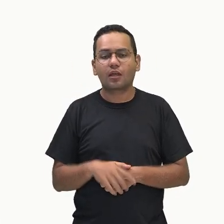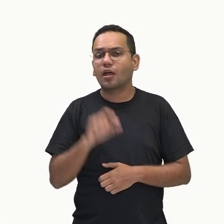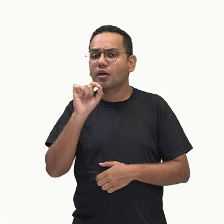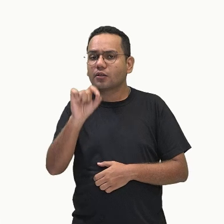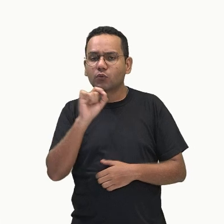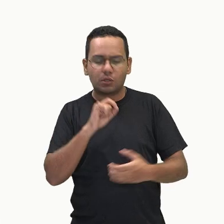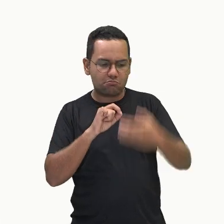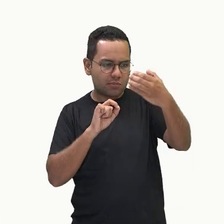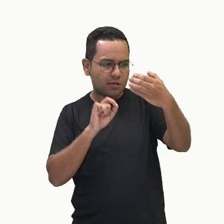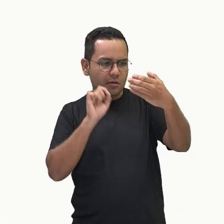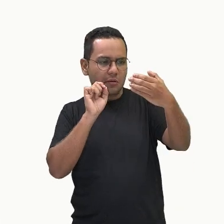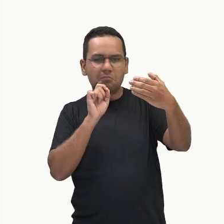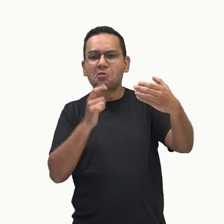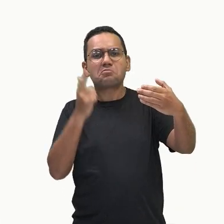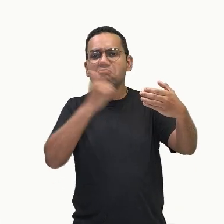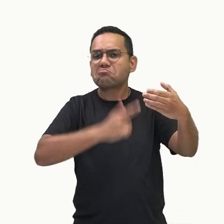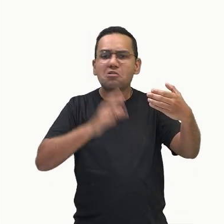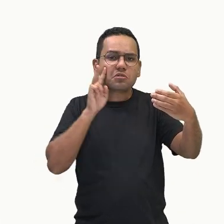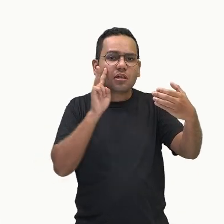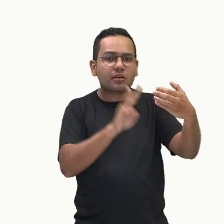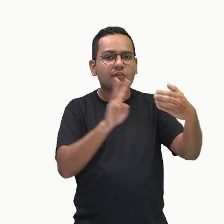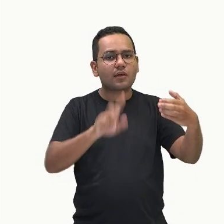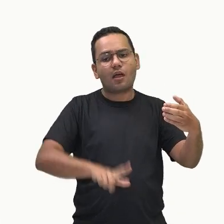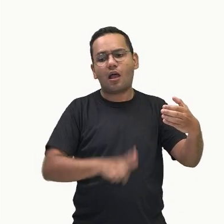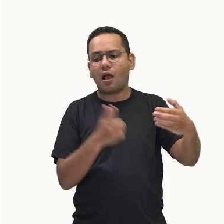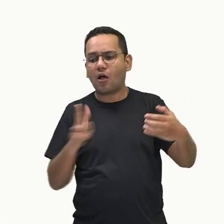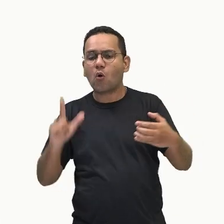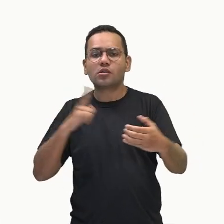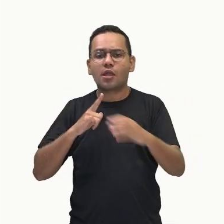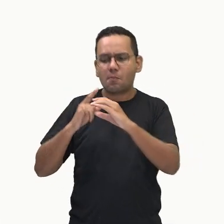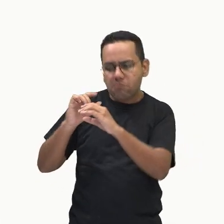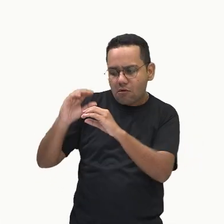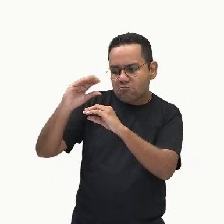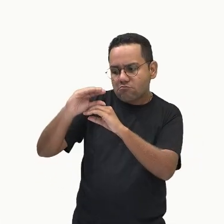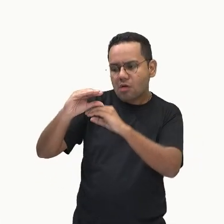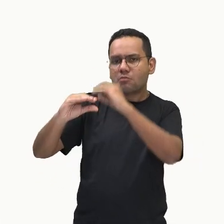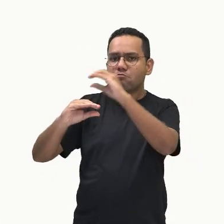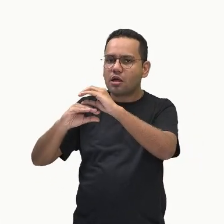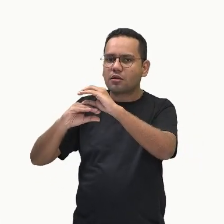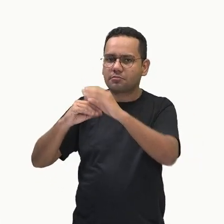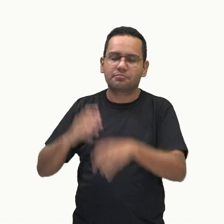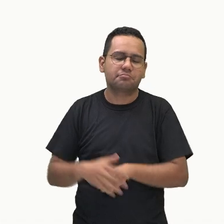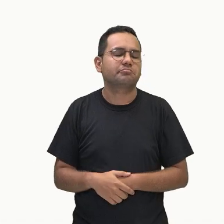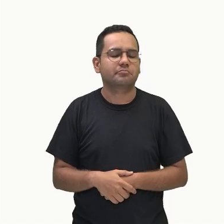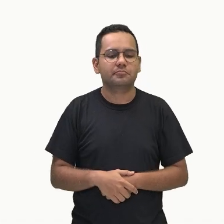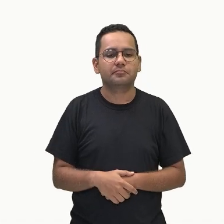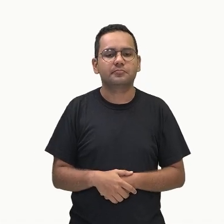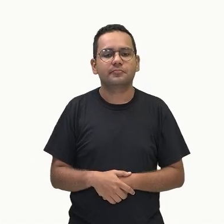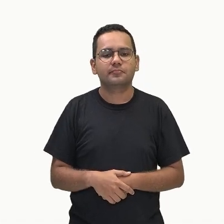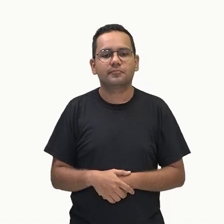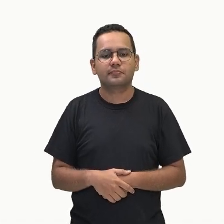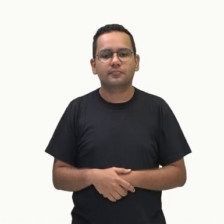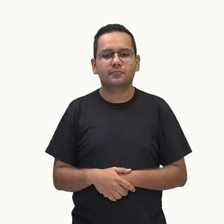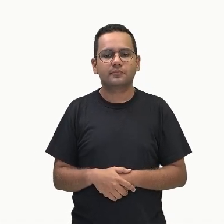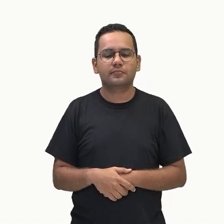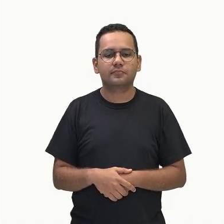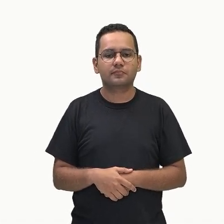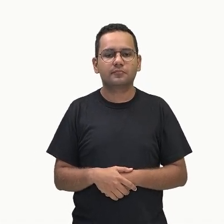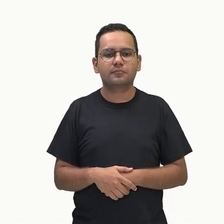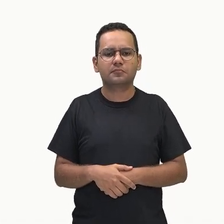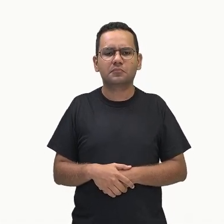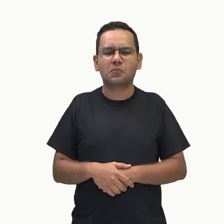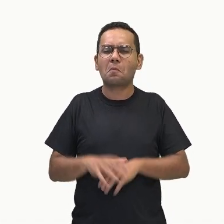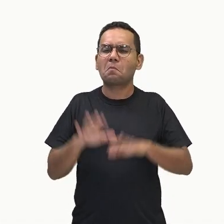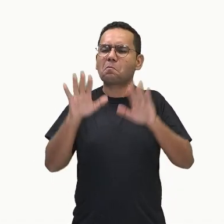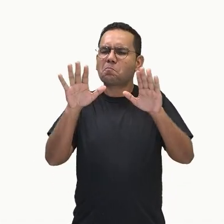elas podem ser também heterogêneas, certo? Antes de prosseguir, eu quero que você entenda o significado desses